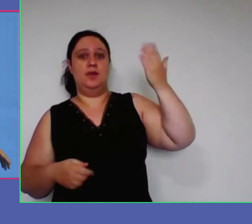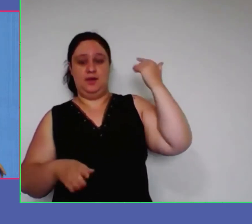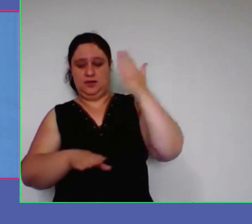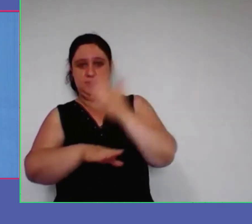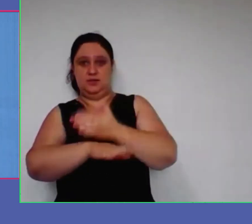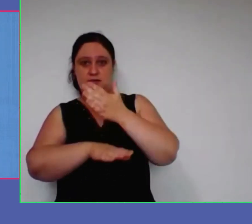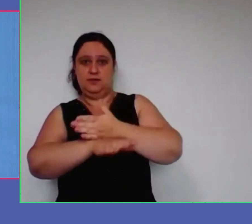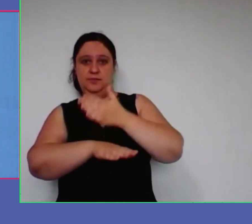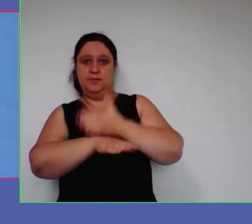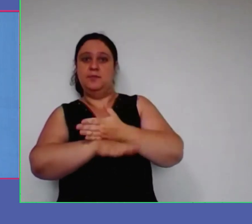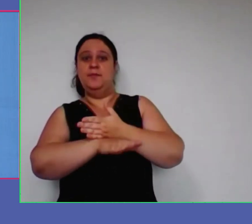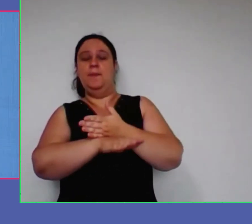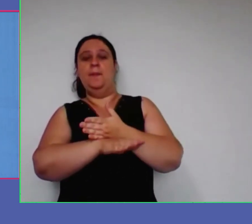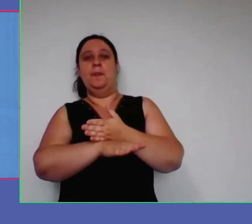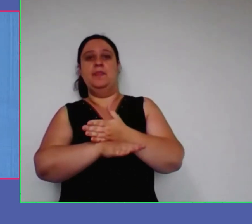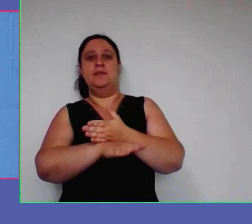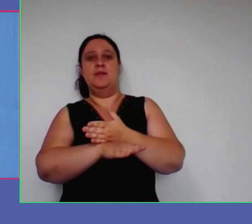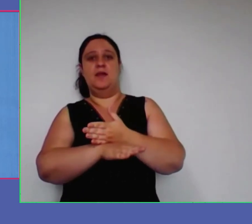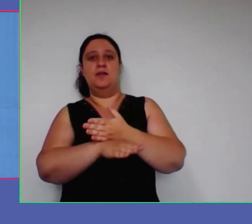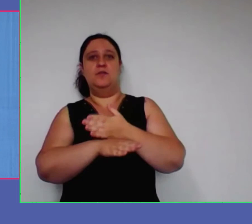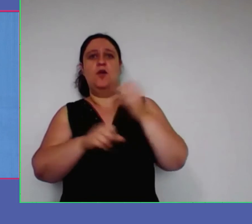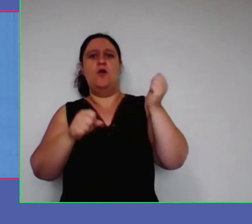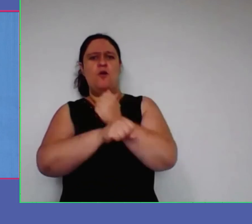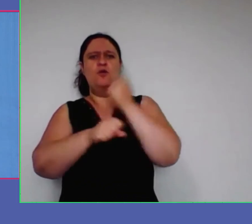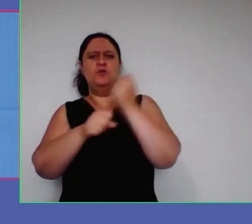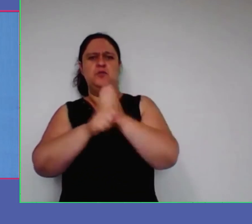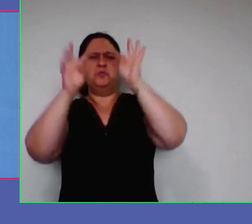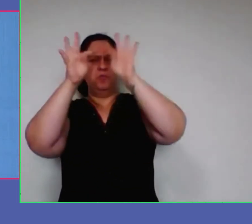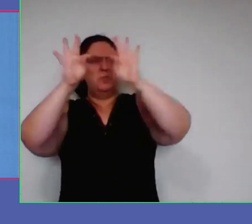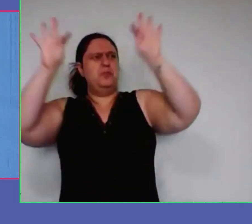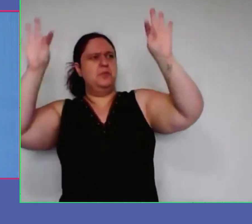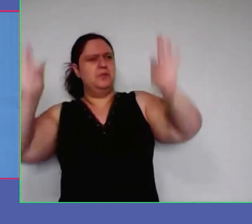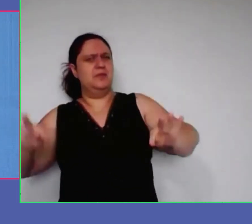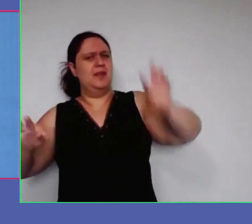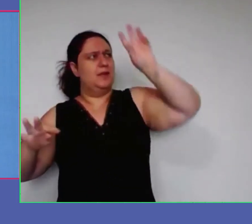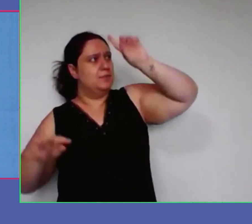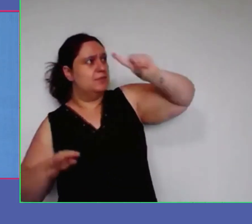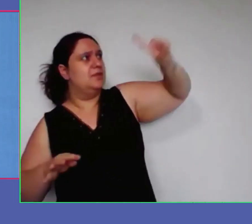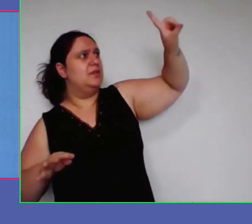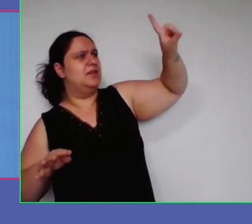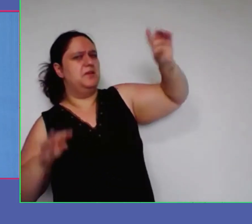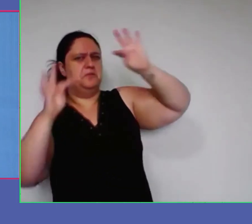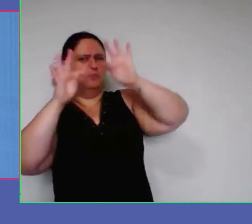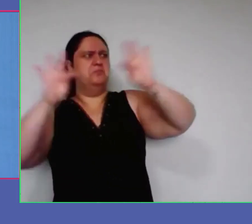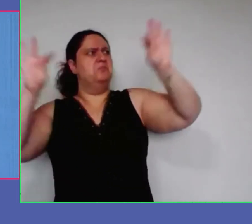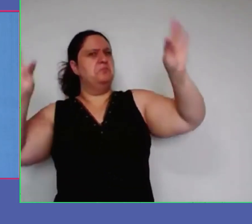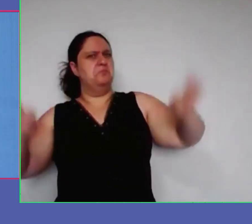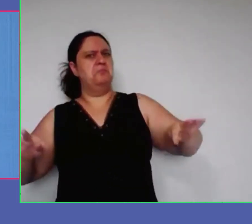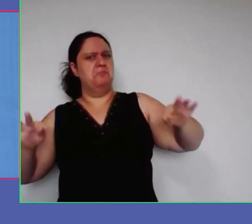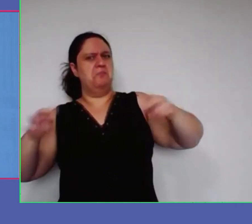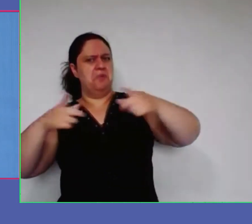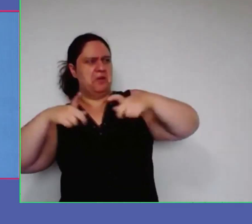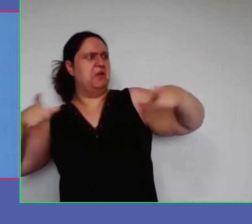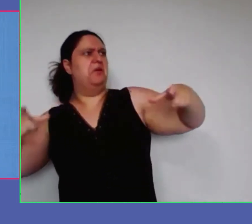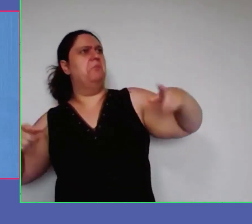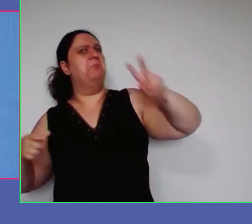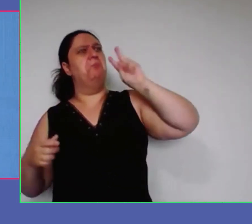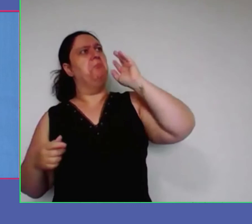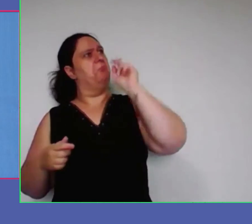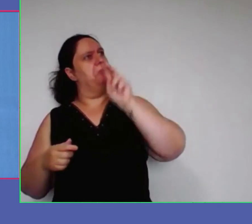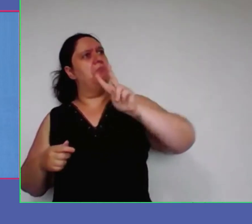edificaram templos e mais templos para Deus. Um templo mais suntuoso que outro, o pé direito tem pelo menos